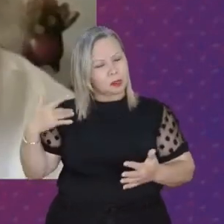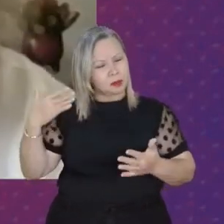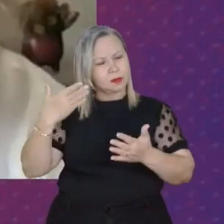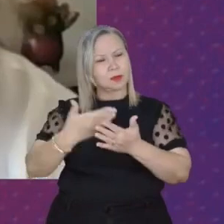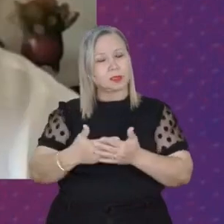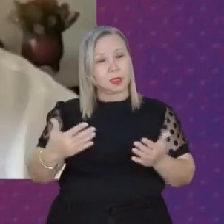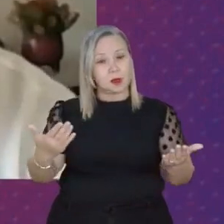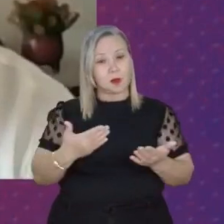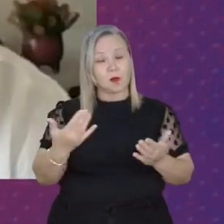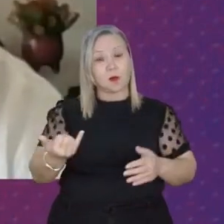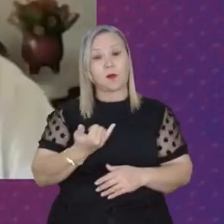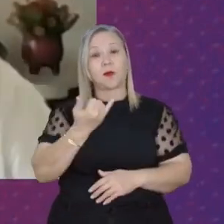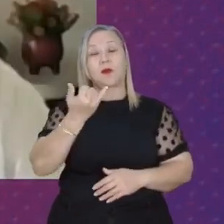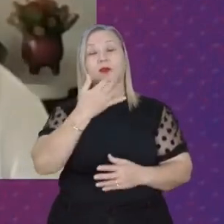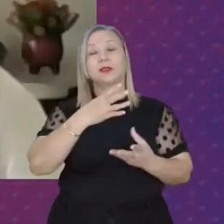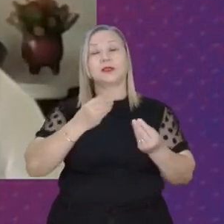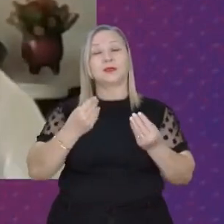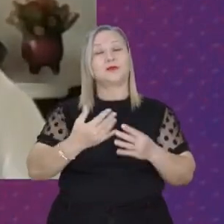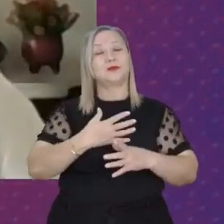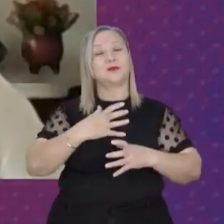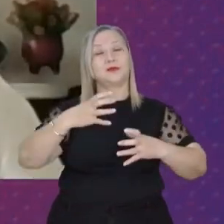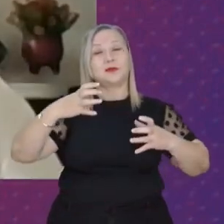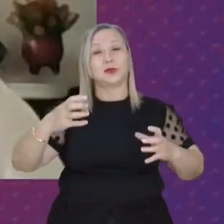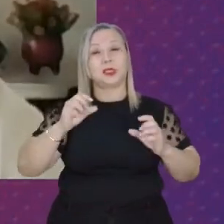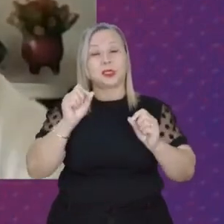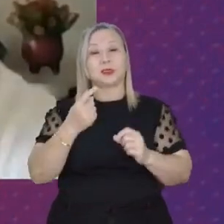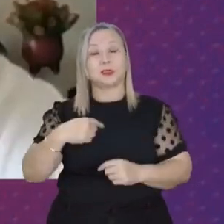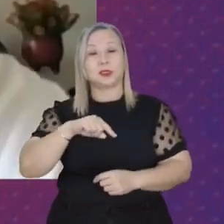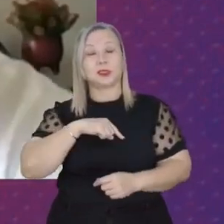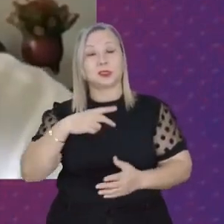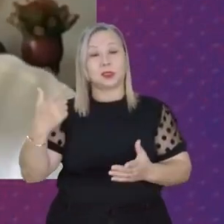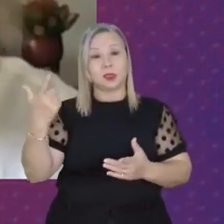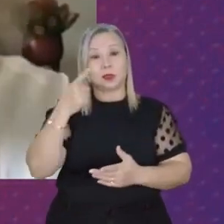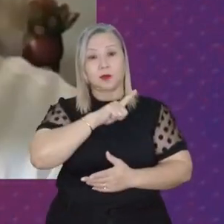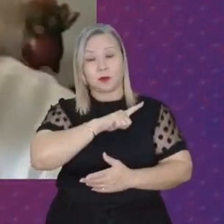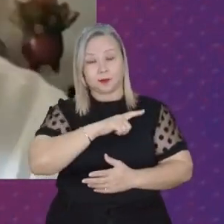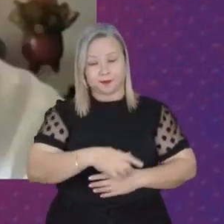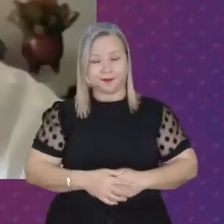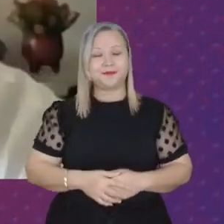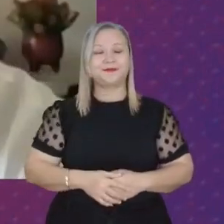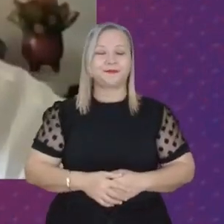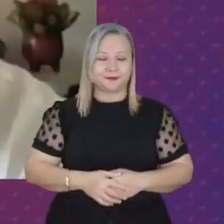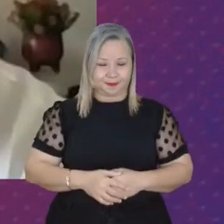uma importância muito grande para as nossas conquistas. Então,